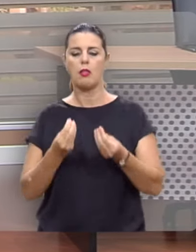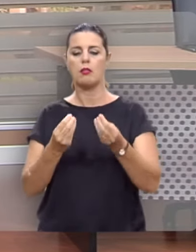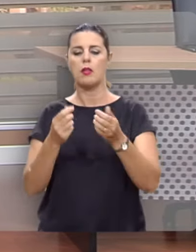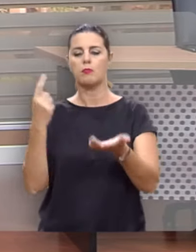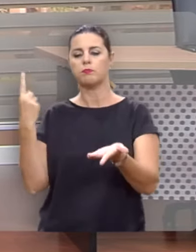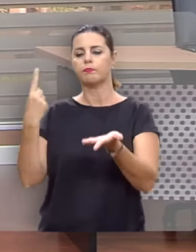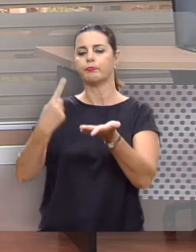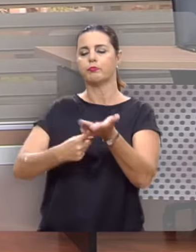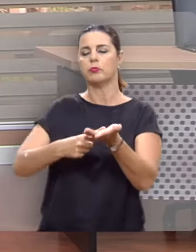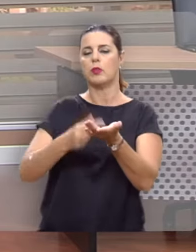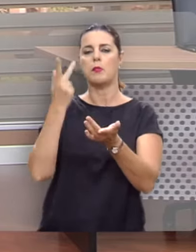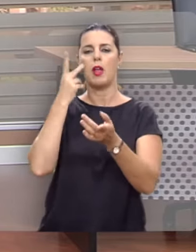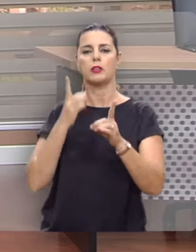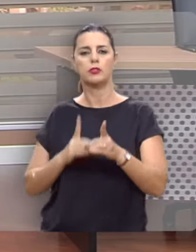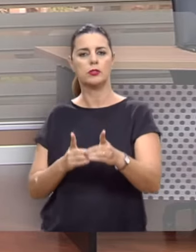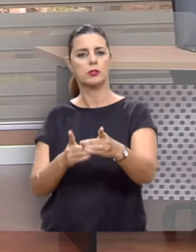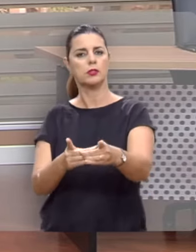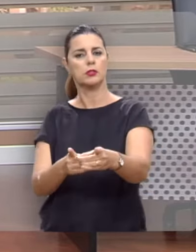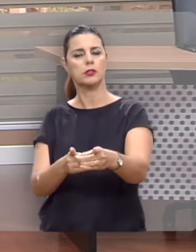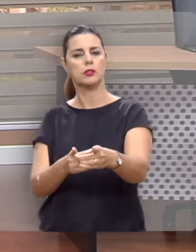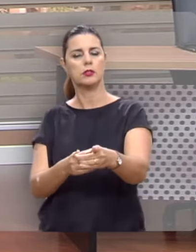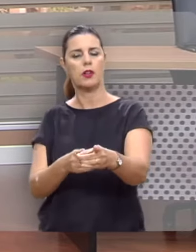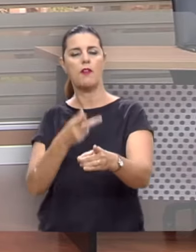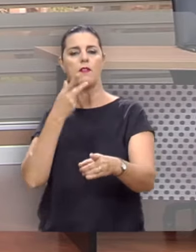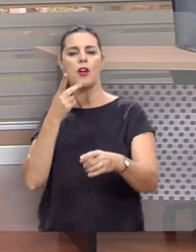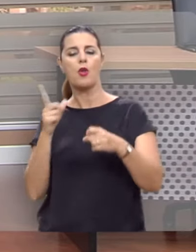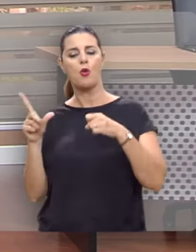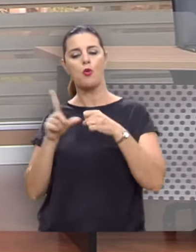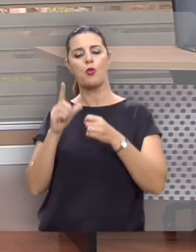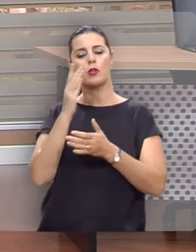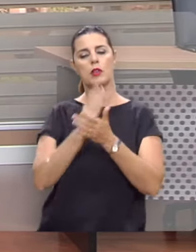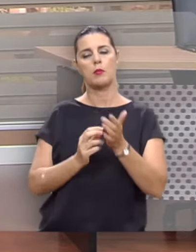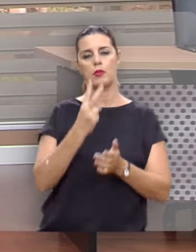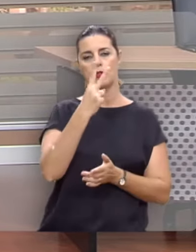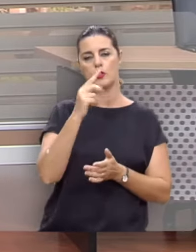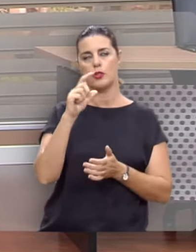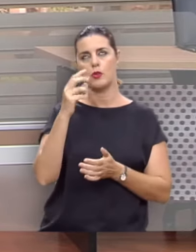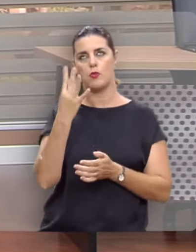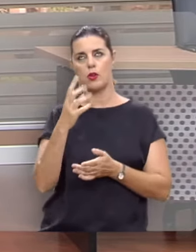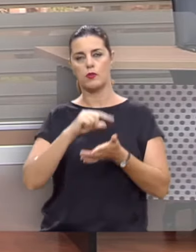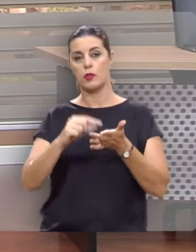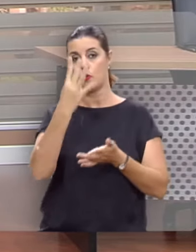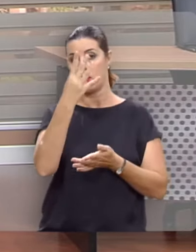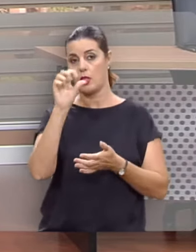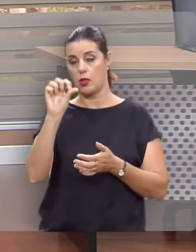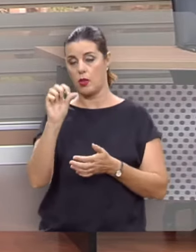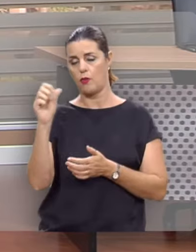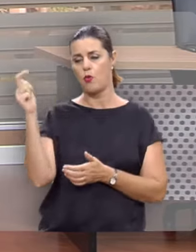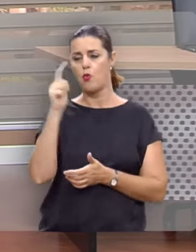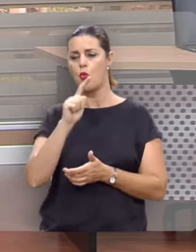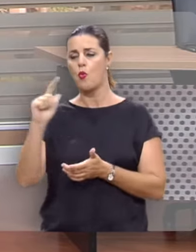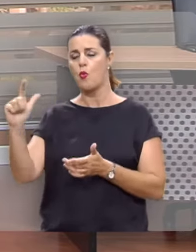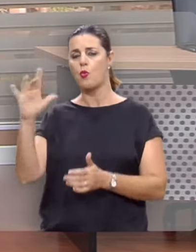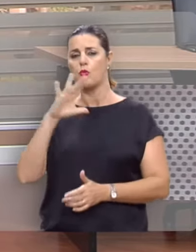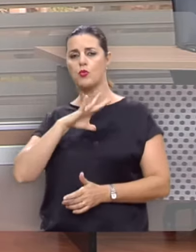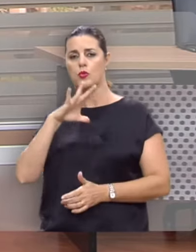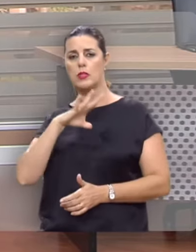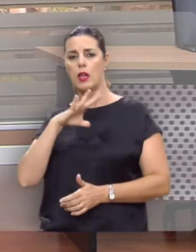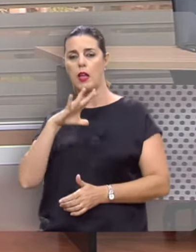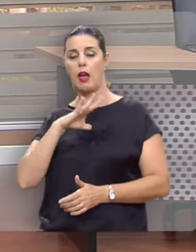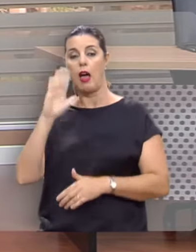aos seus discípulos, disse lá em Lucas 24:49, permanecei na